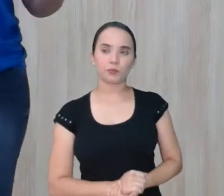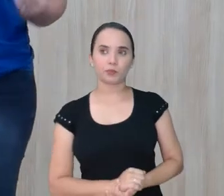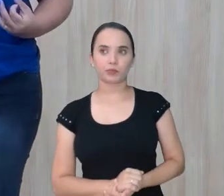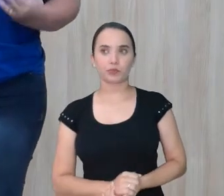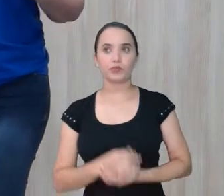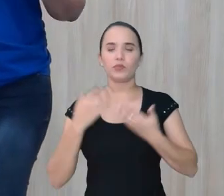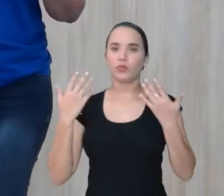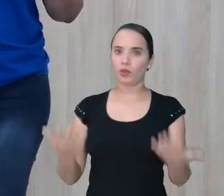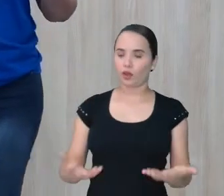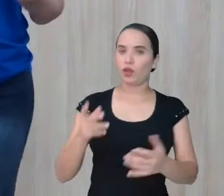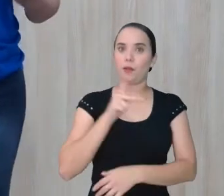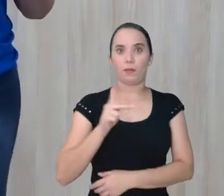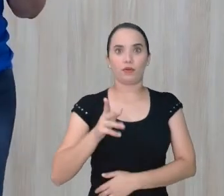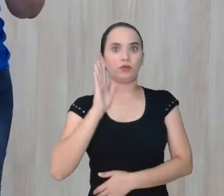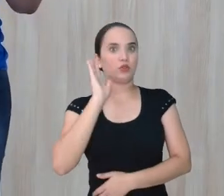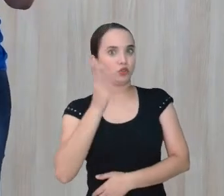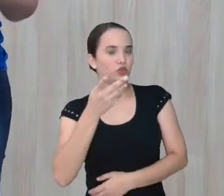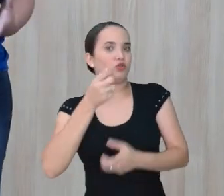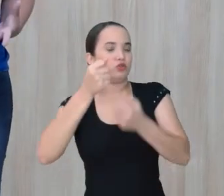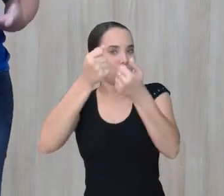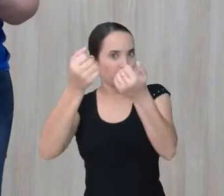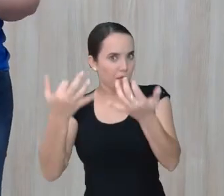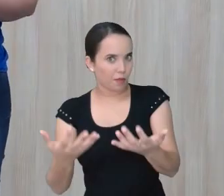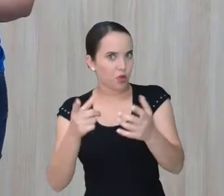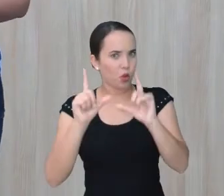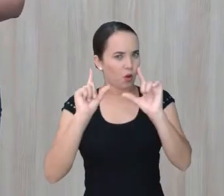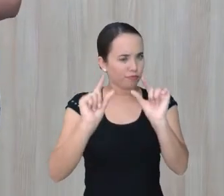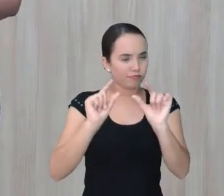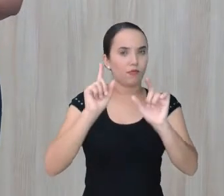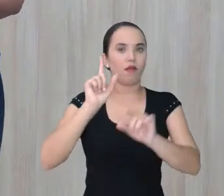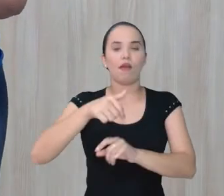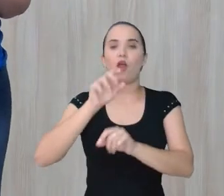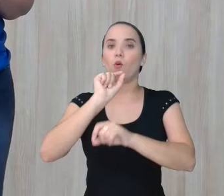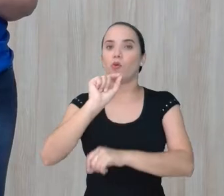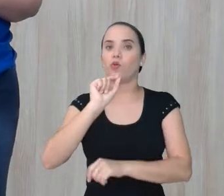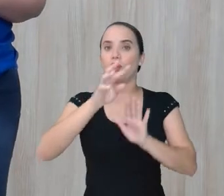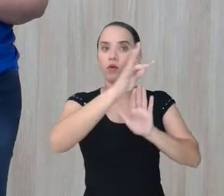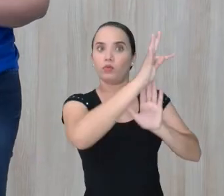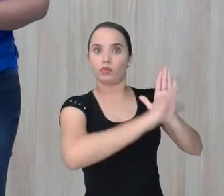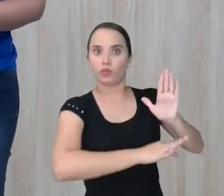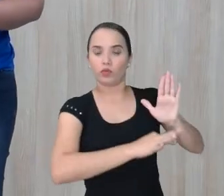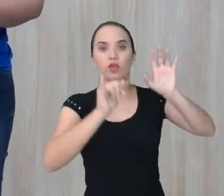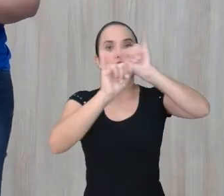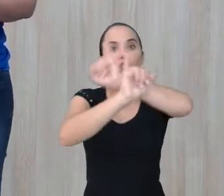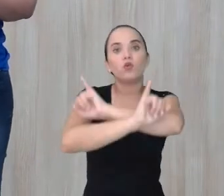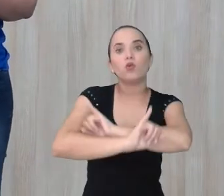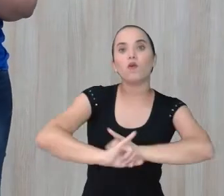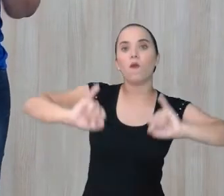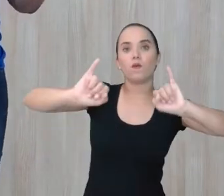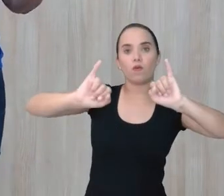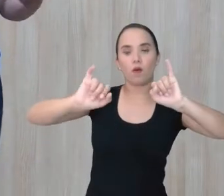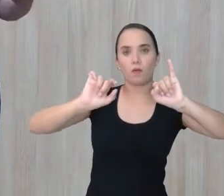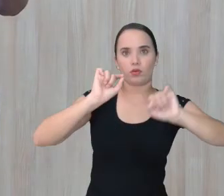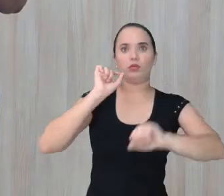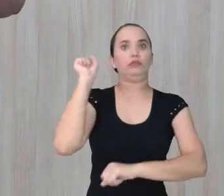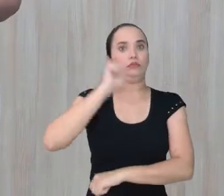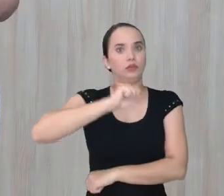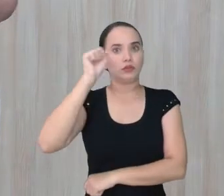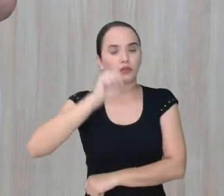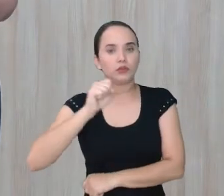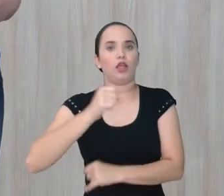como a professora Vanessa já bem falou, é um texto informativo. Por quê? Todo texto